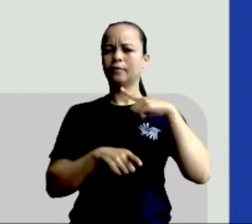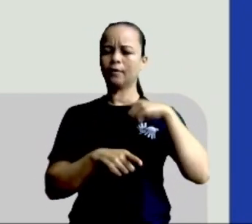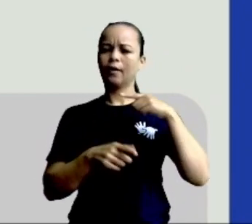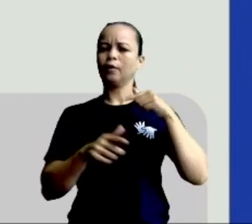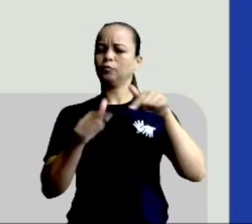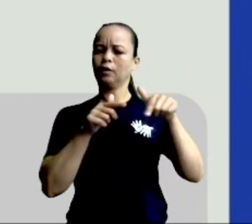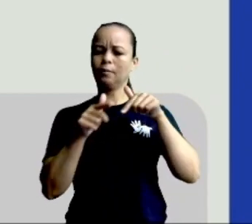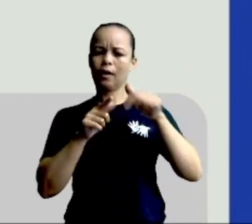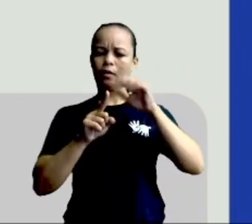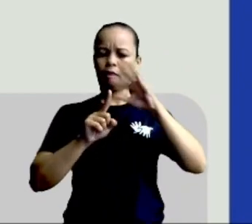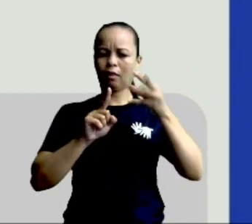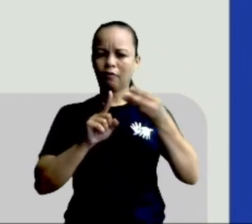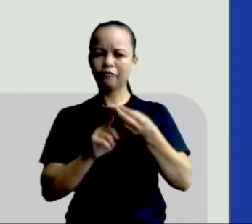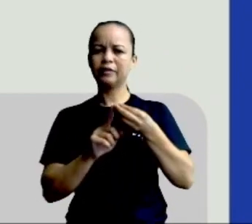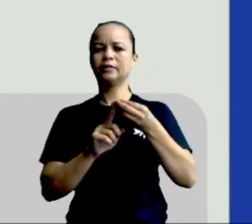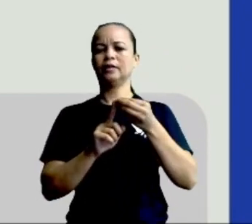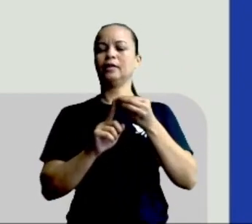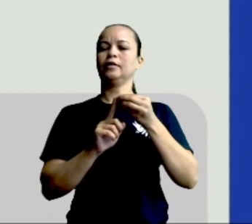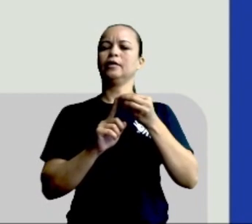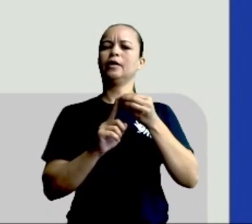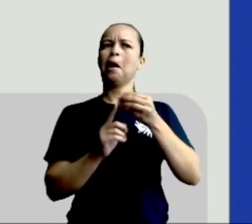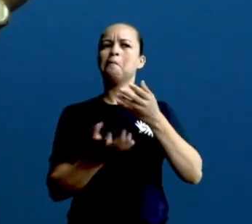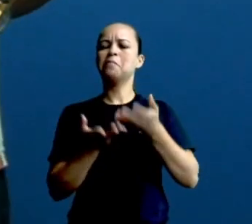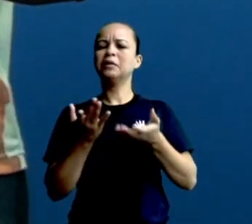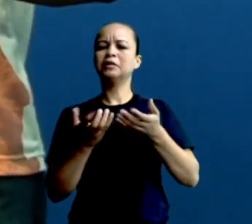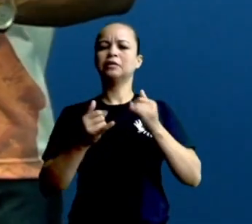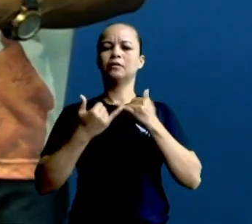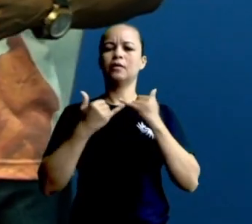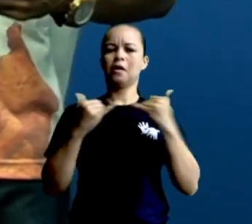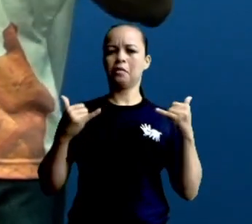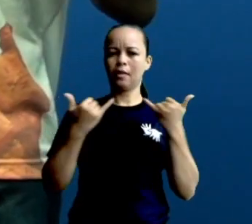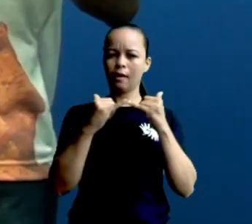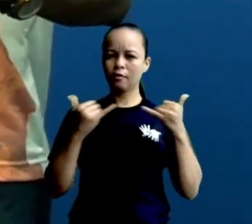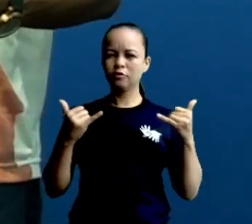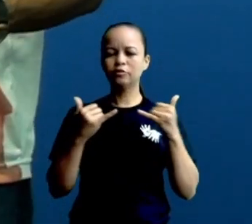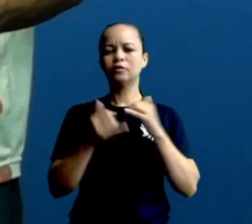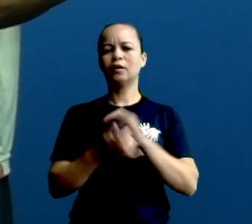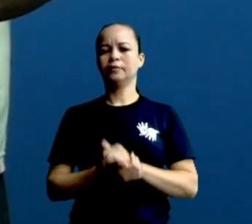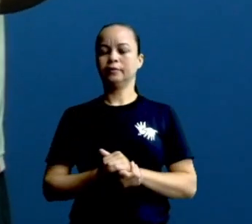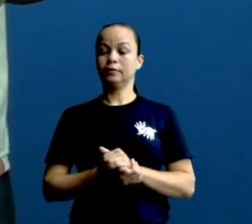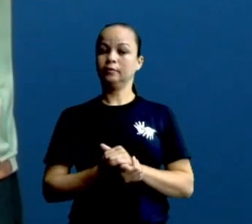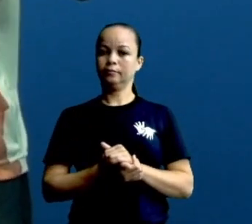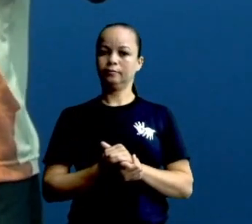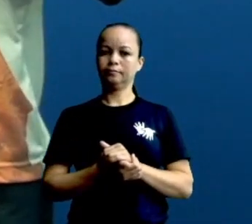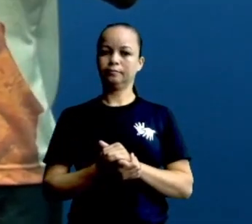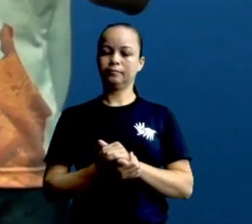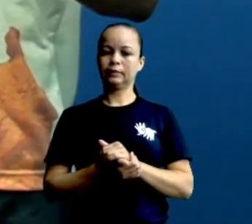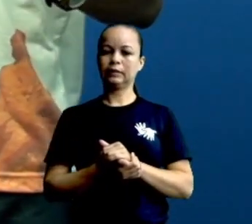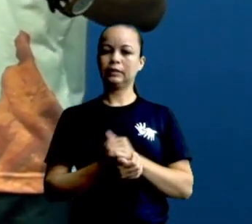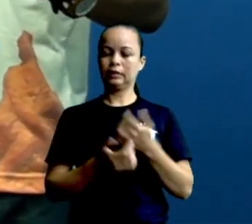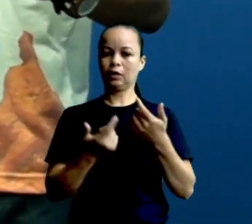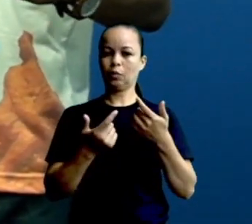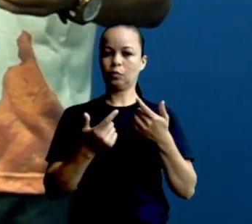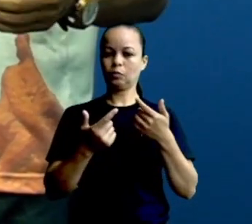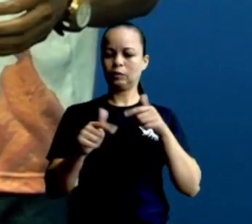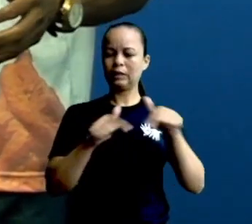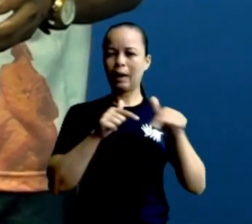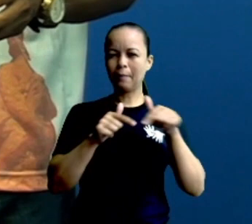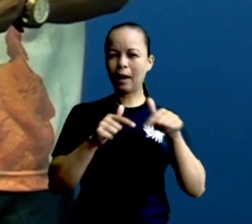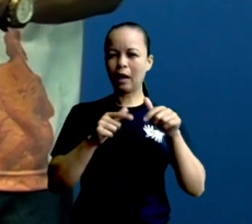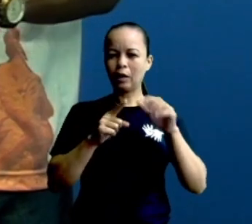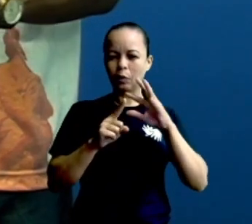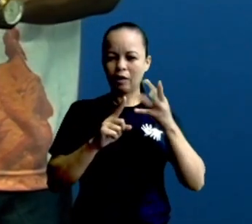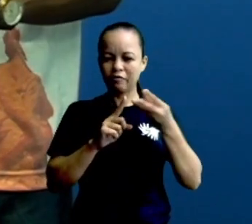é a medida de energia. Foca aqui para mim. Olha, trabalho na física